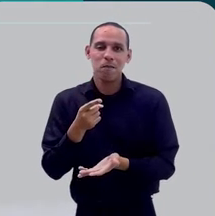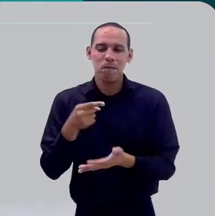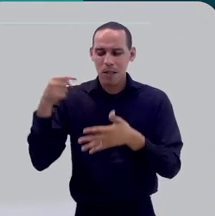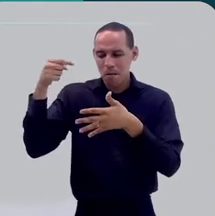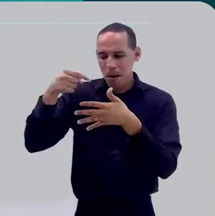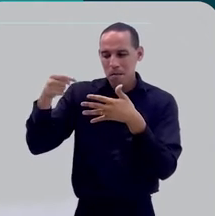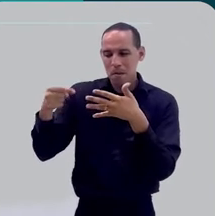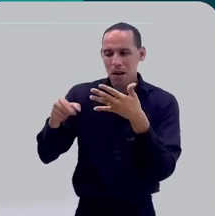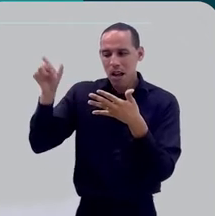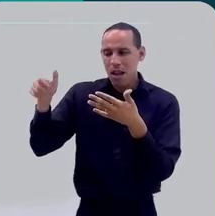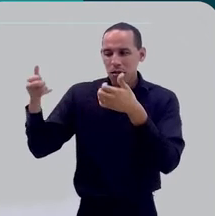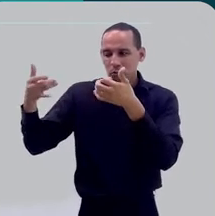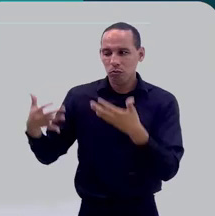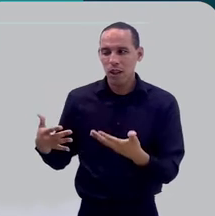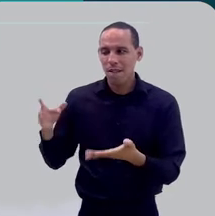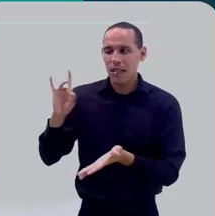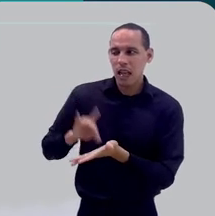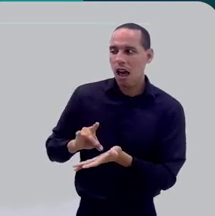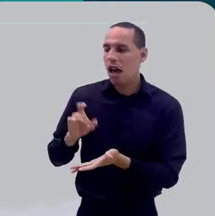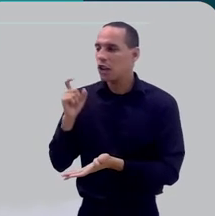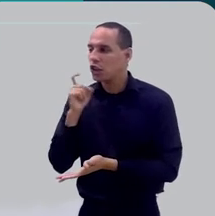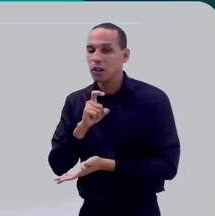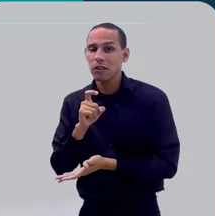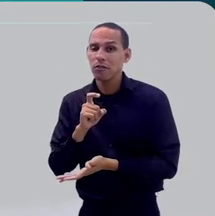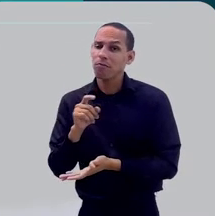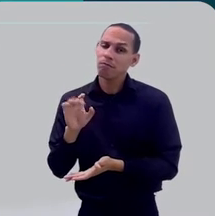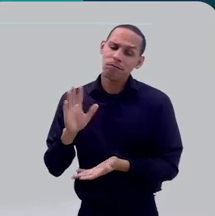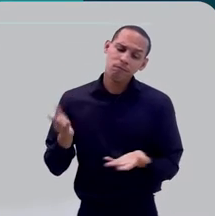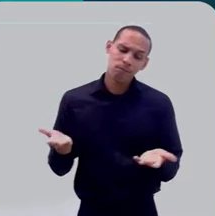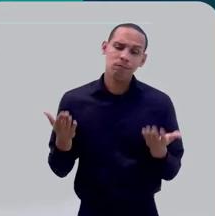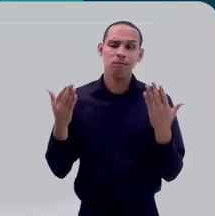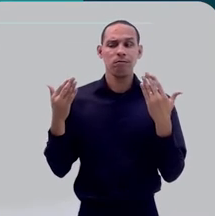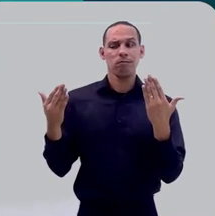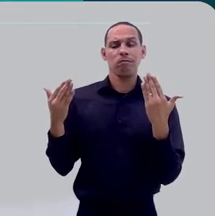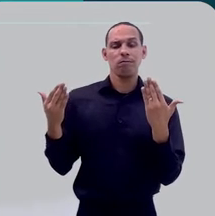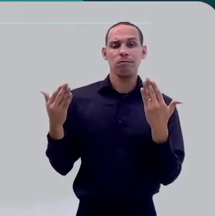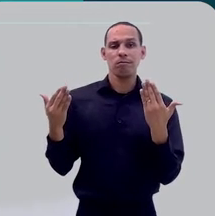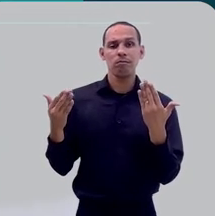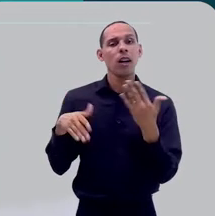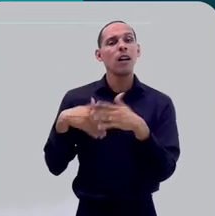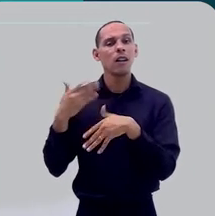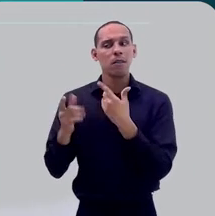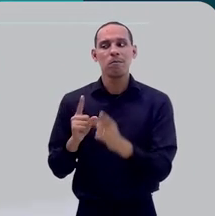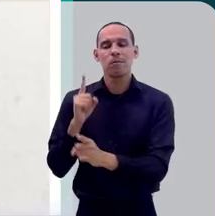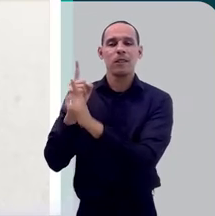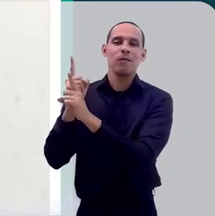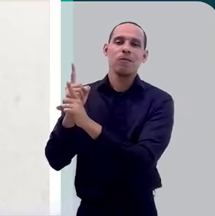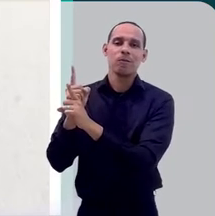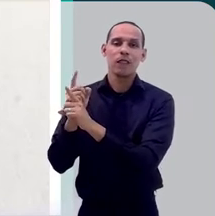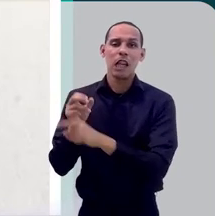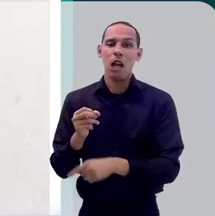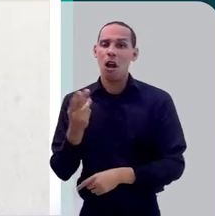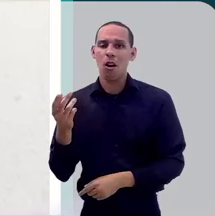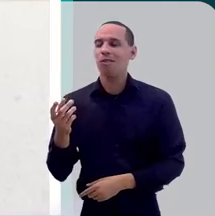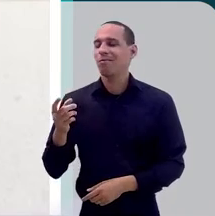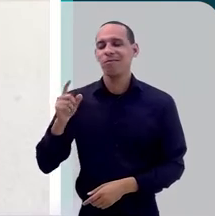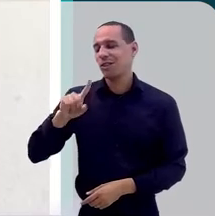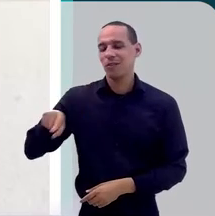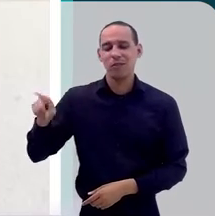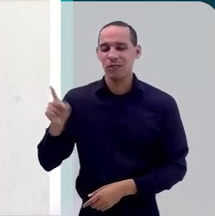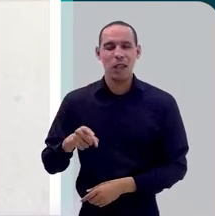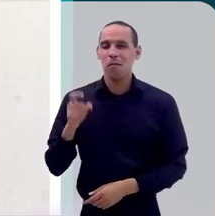aquelas afirmações sobre a empresa são verdadeiras, é uma suspeita que vai ser confirmada ou